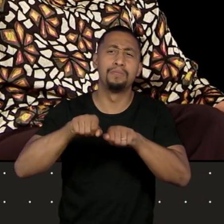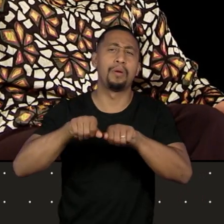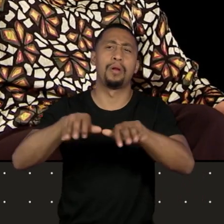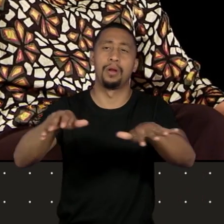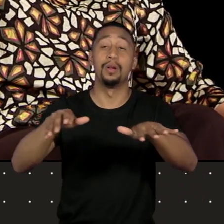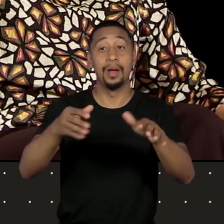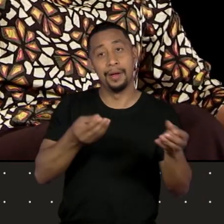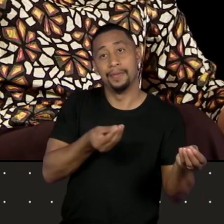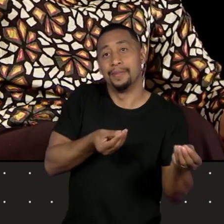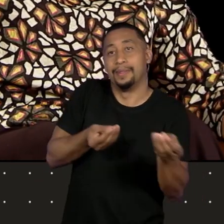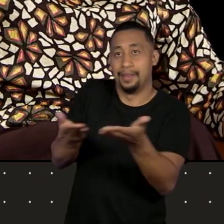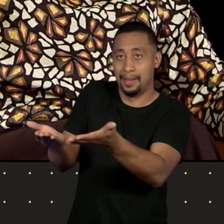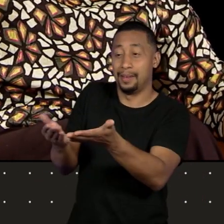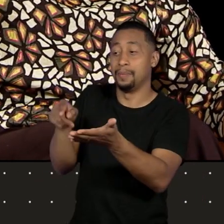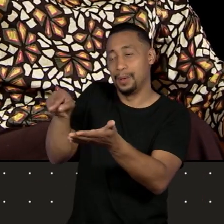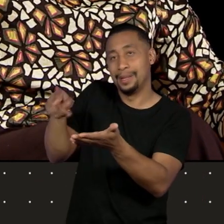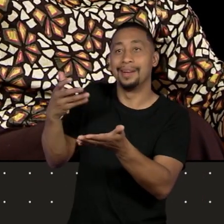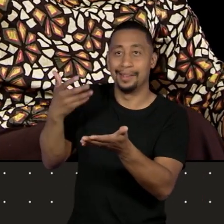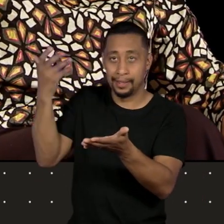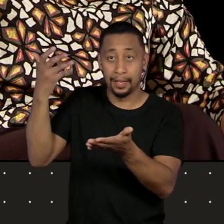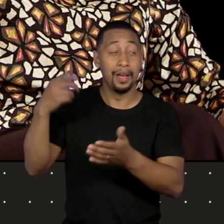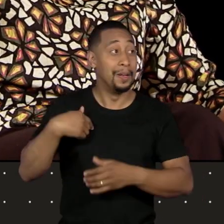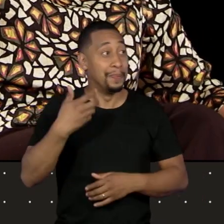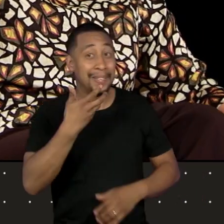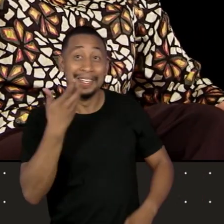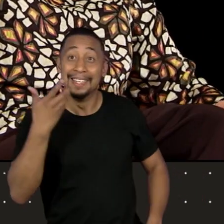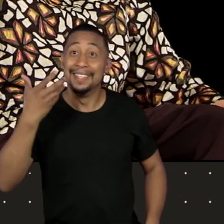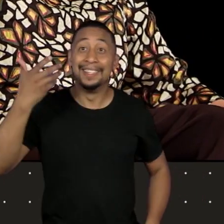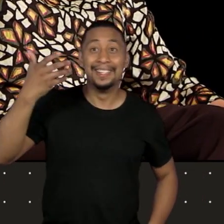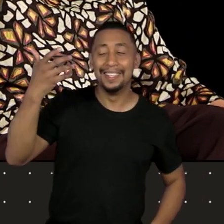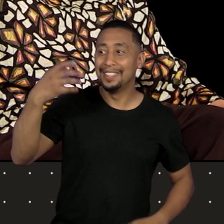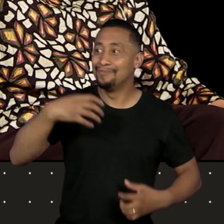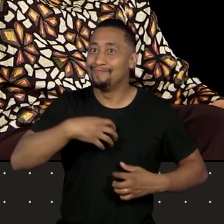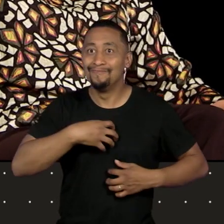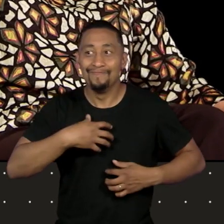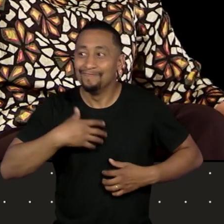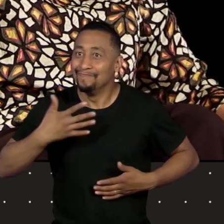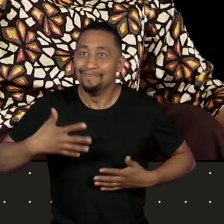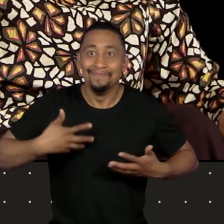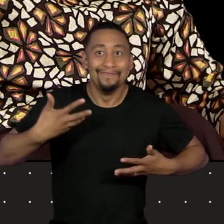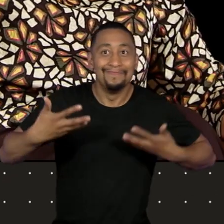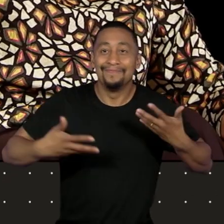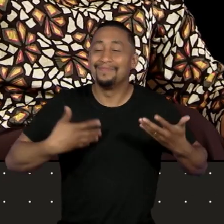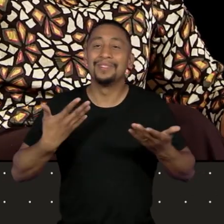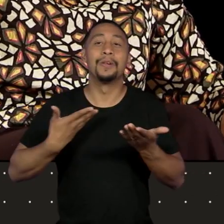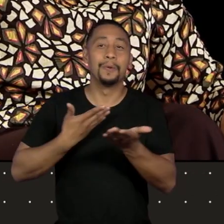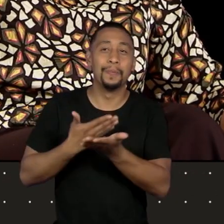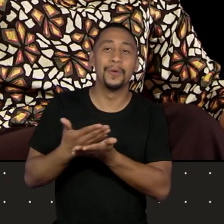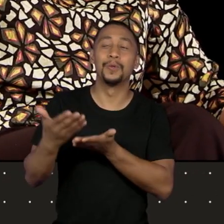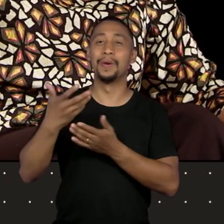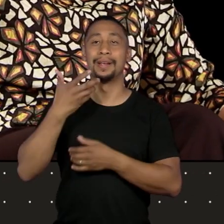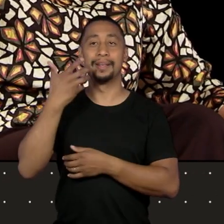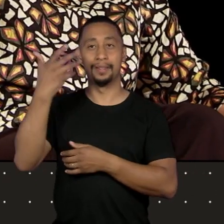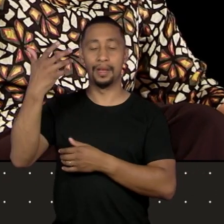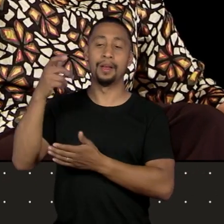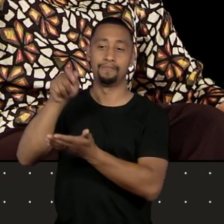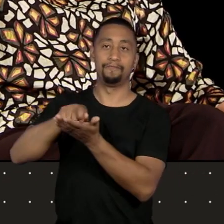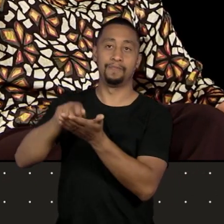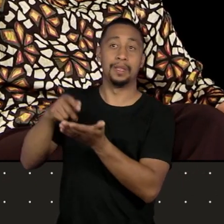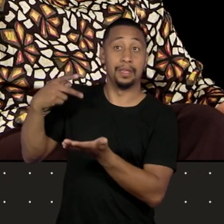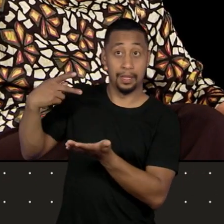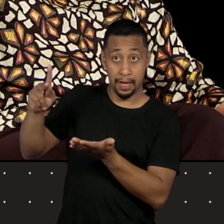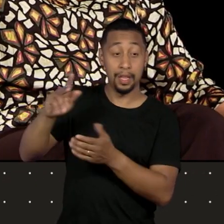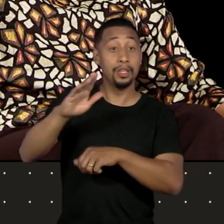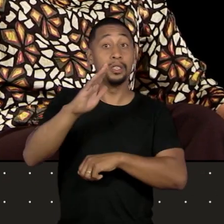cantar. Depois disso ela se empolgou, começou a criar músicas para o seu próprio primeiro disco, me convidou para ser parceiro